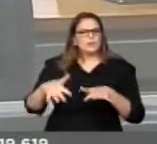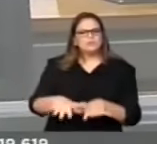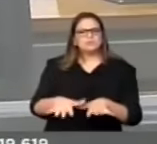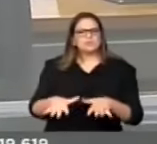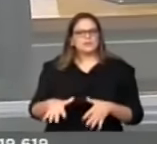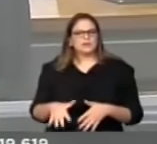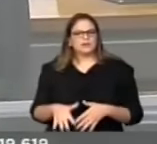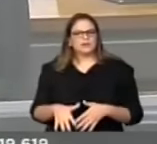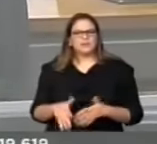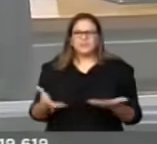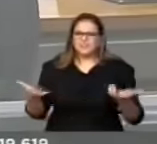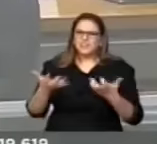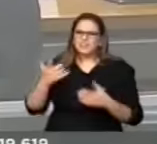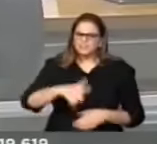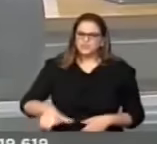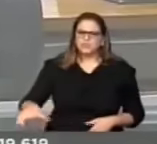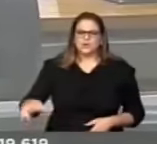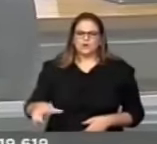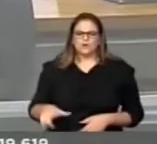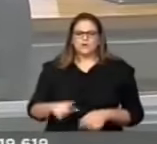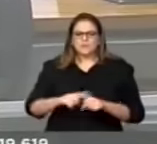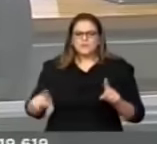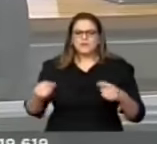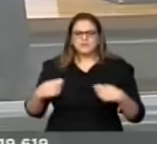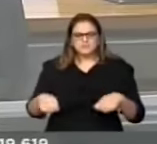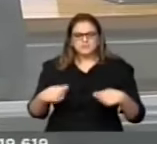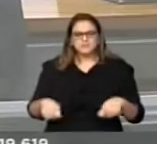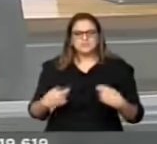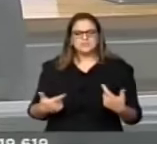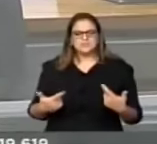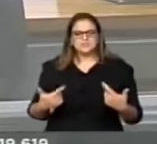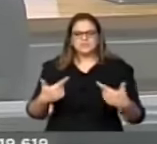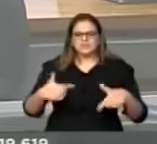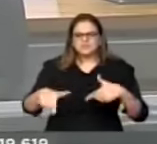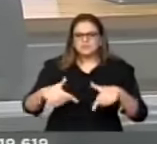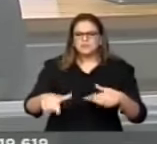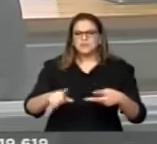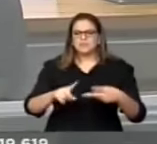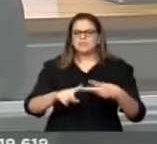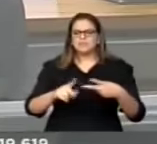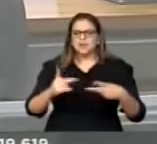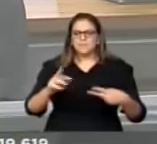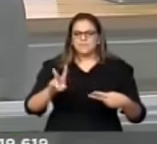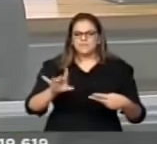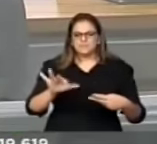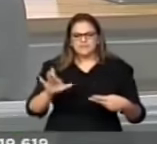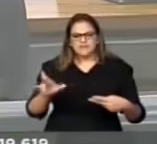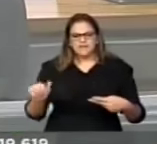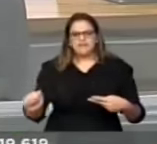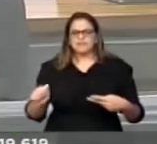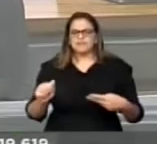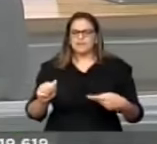vai ter agora a trabalhista, a previdenciária. Para quê? Para tirar direitos dos trabalhadores.